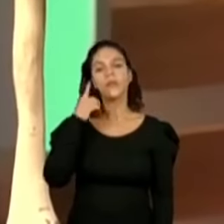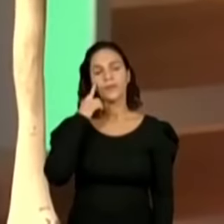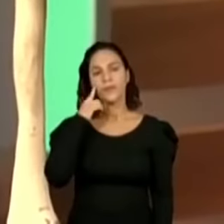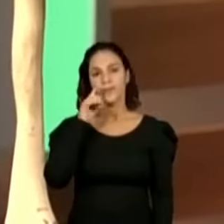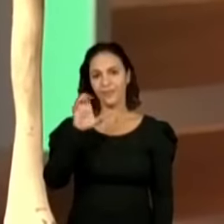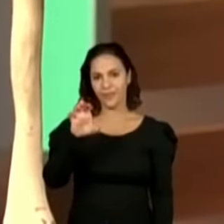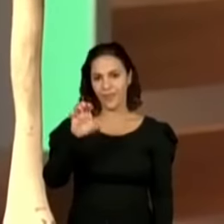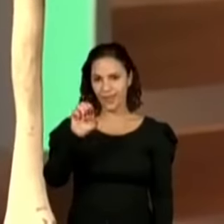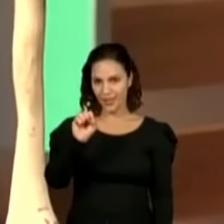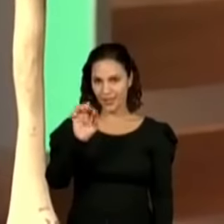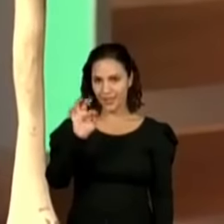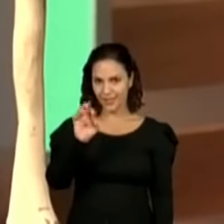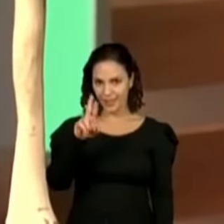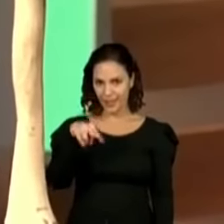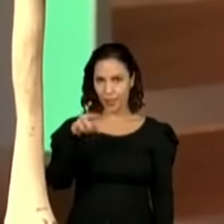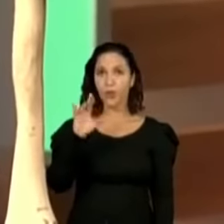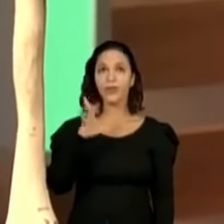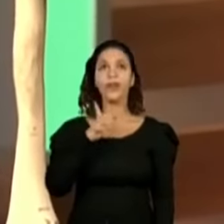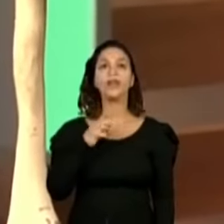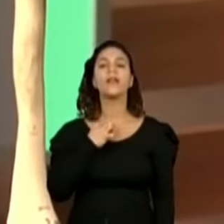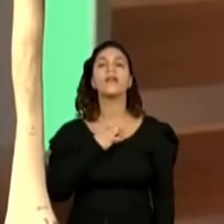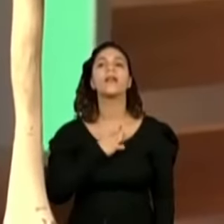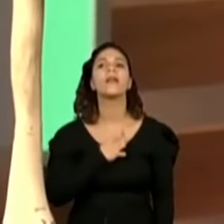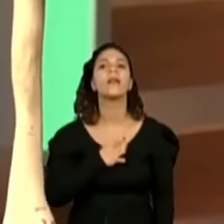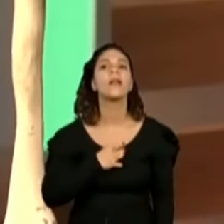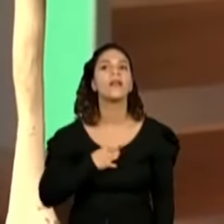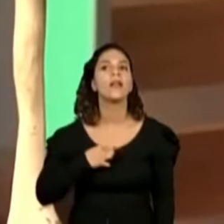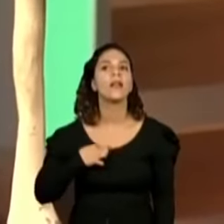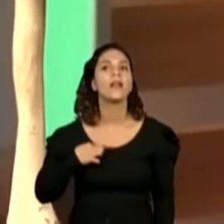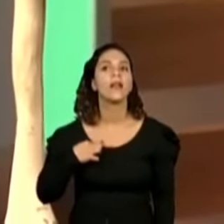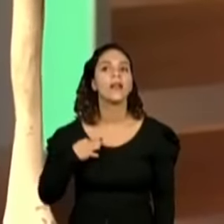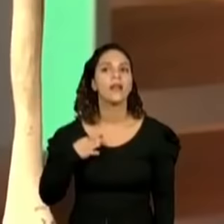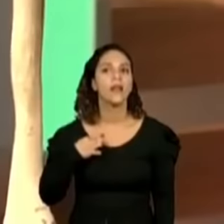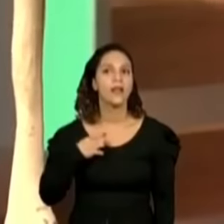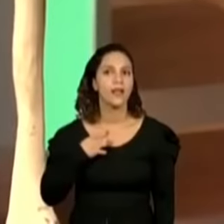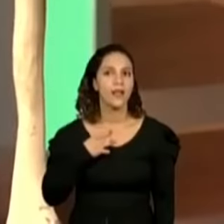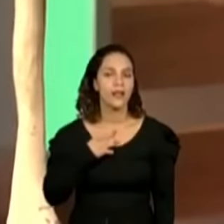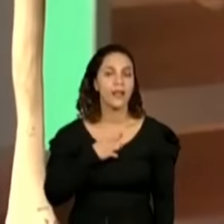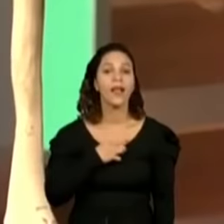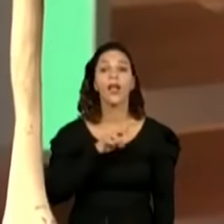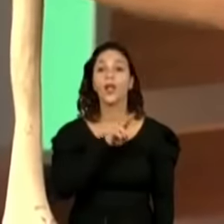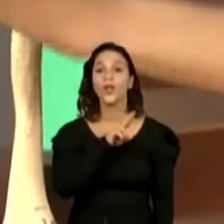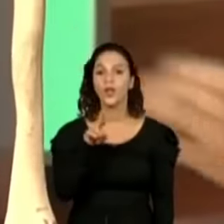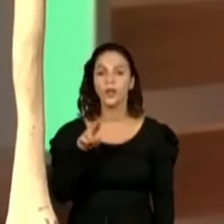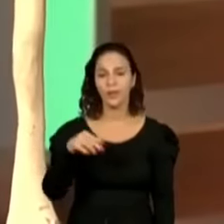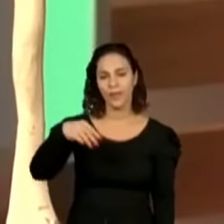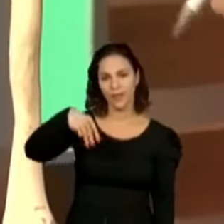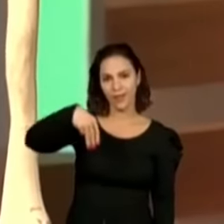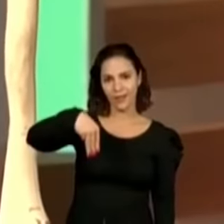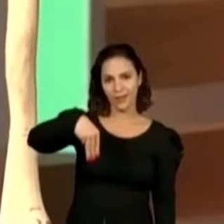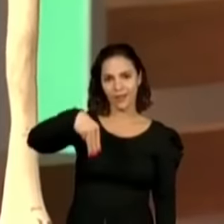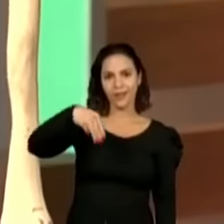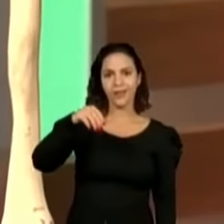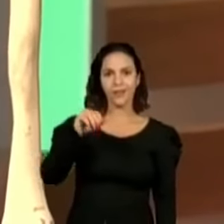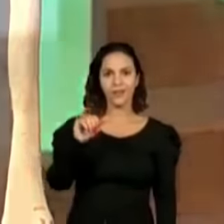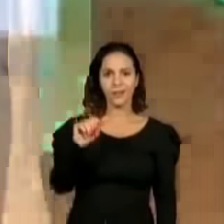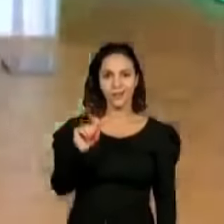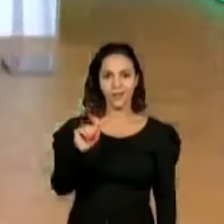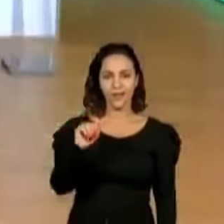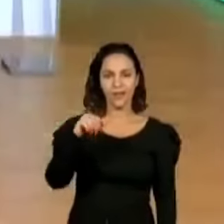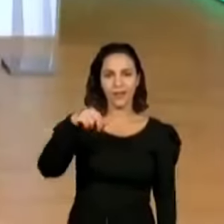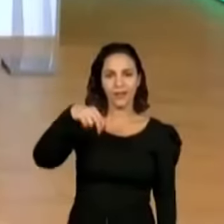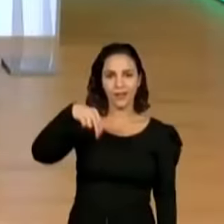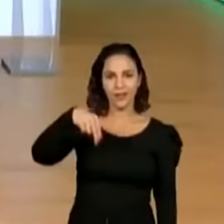manúbrio. Manúbrio. Vamos escrever, estudantes? Foi o primeiro osso levado pelo vira-lata. Manúbrio. Nossa, esse vira-lata devia ser